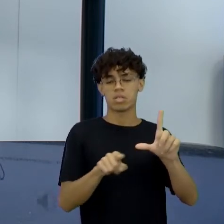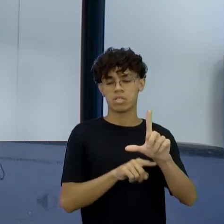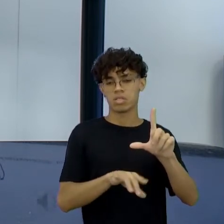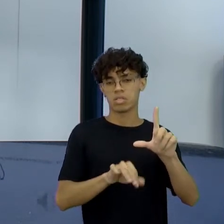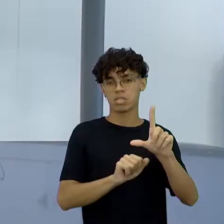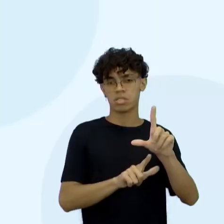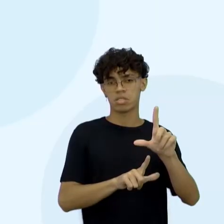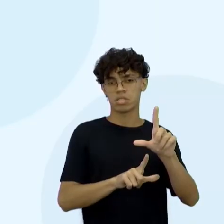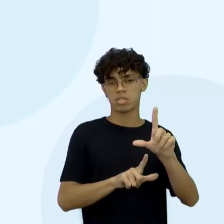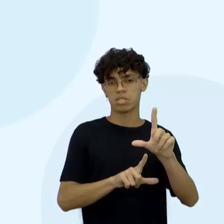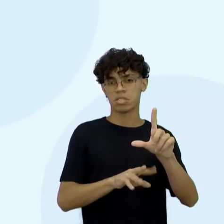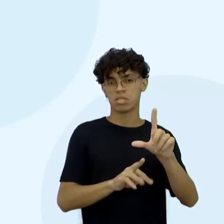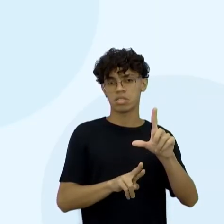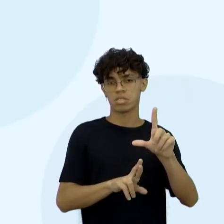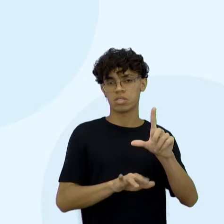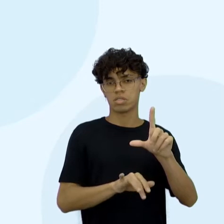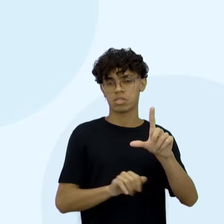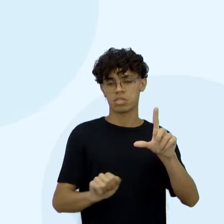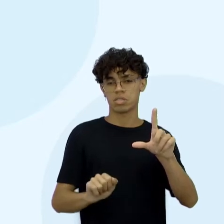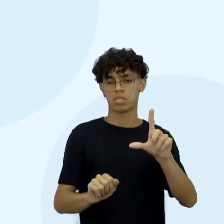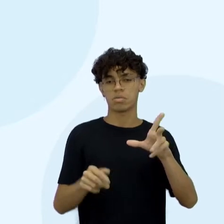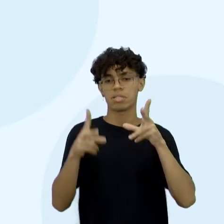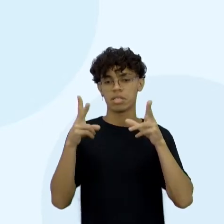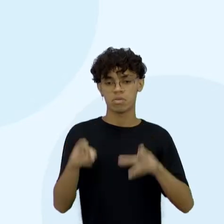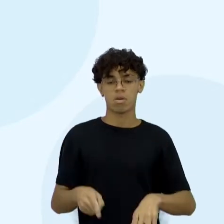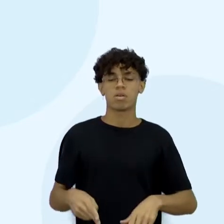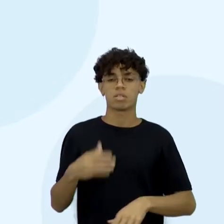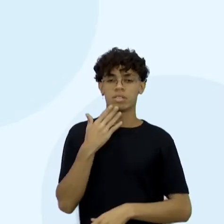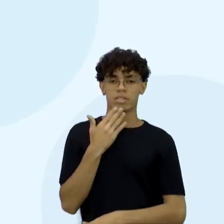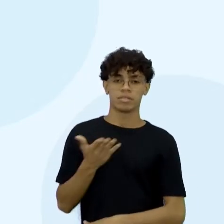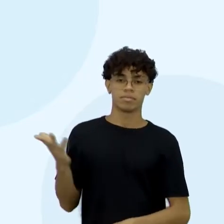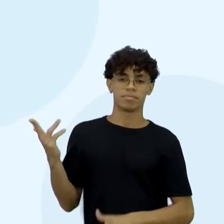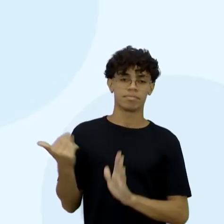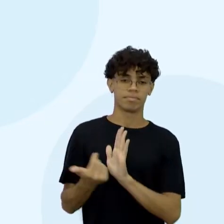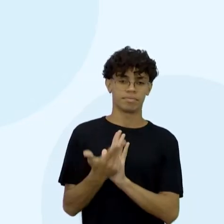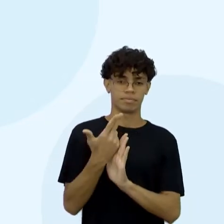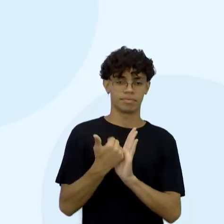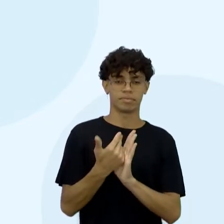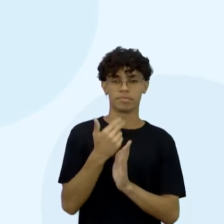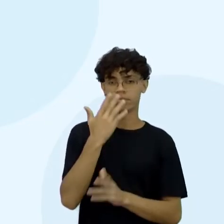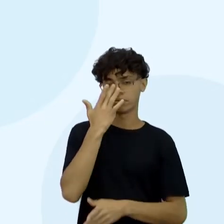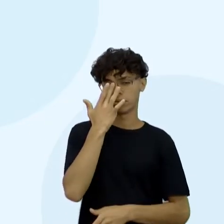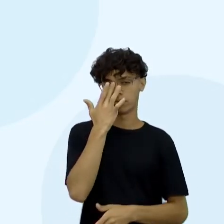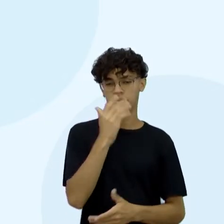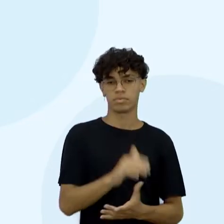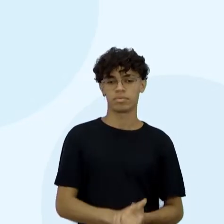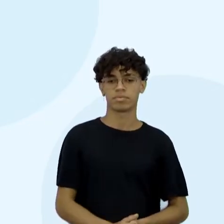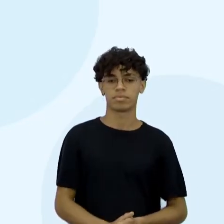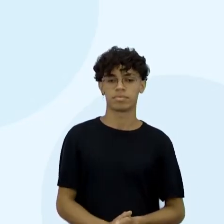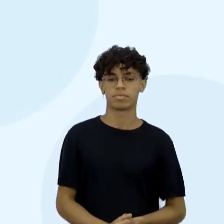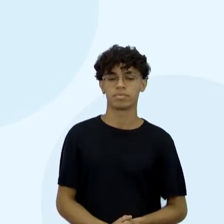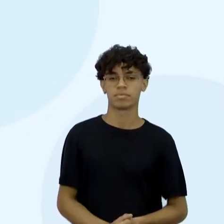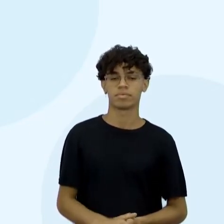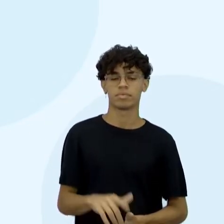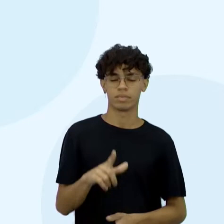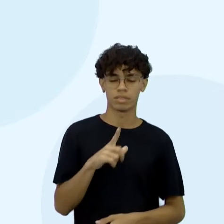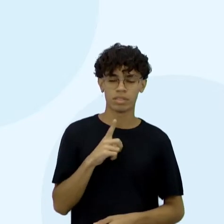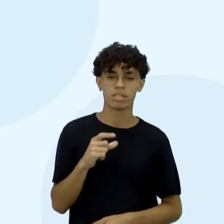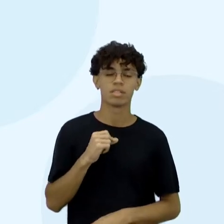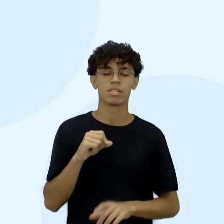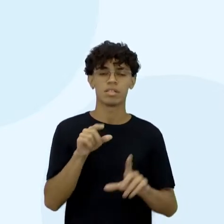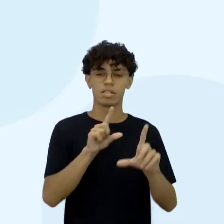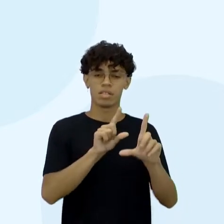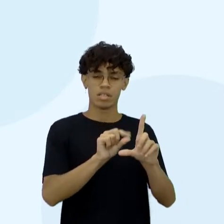ele tivesse torto. Mas é a mesma coisa que esse desenho aqui, se eu virar, né? Um pouquinho. Tá bom? Então, base maior com base